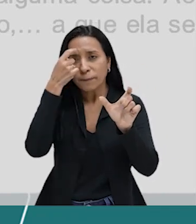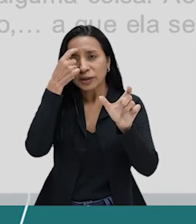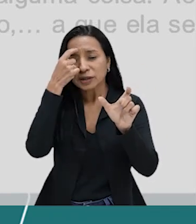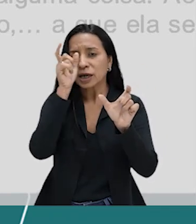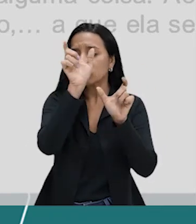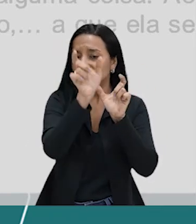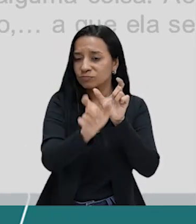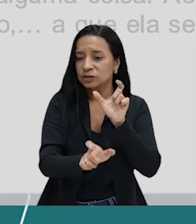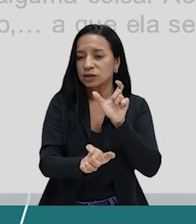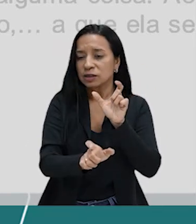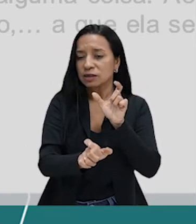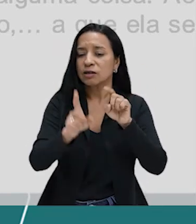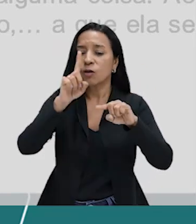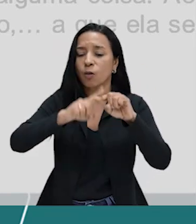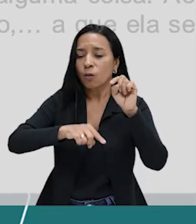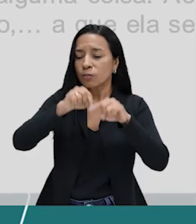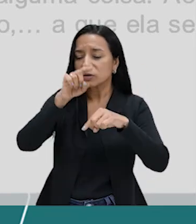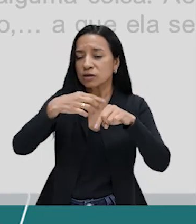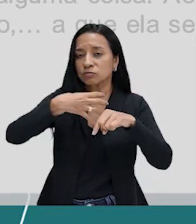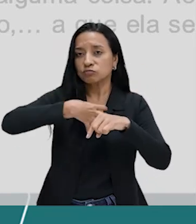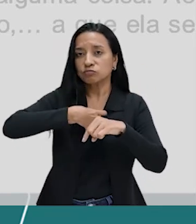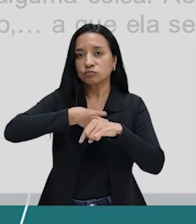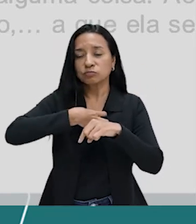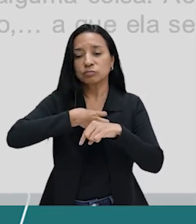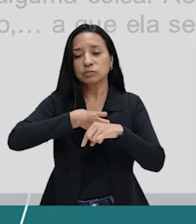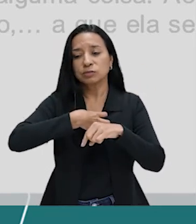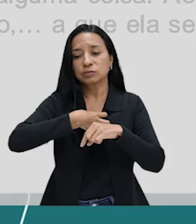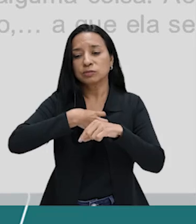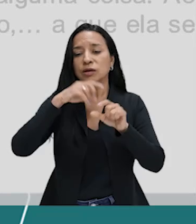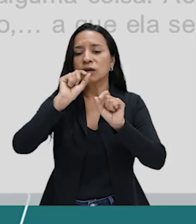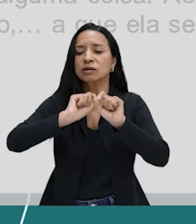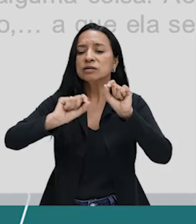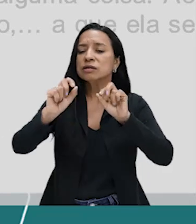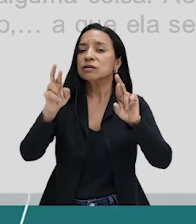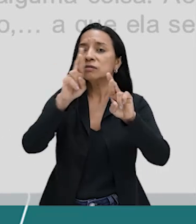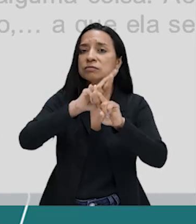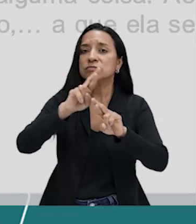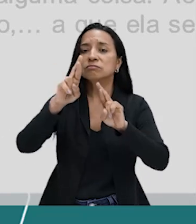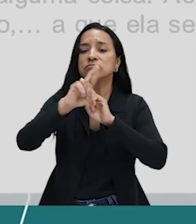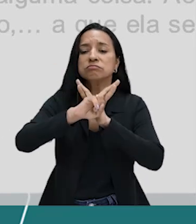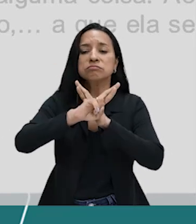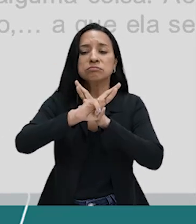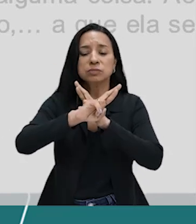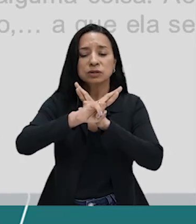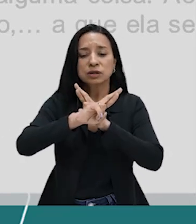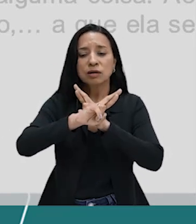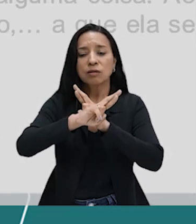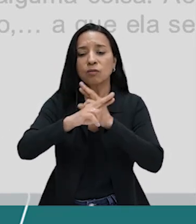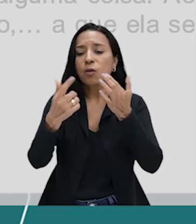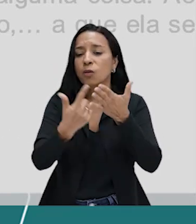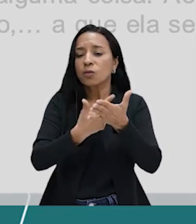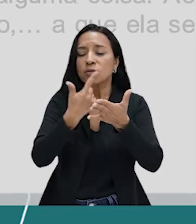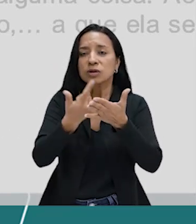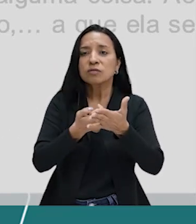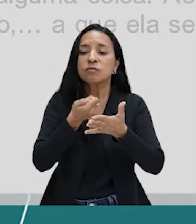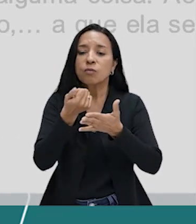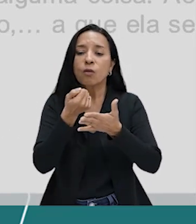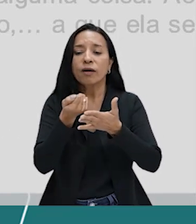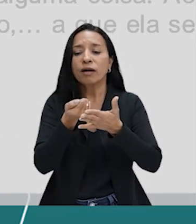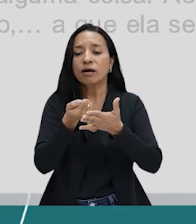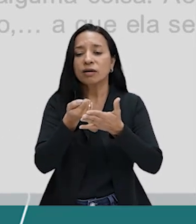ser, no objeto, no sentimento, e a que ela se refere, a um livro, a uma moeda, a uma